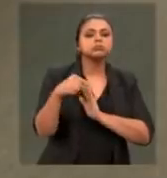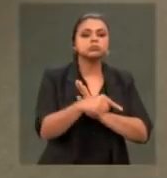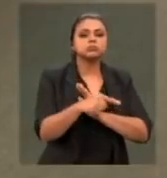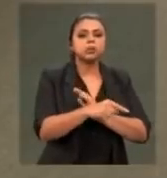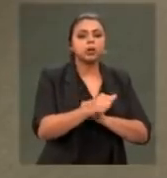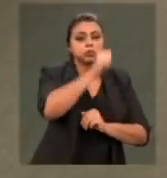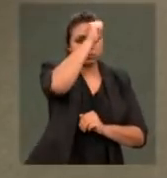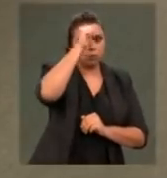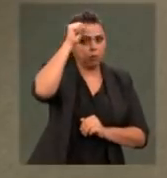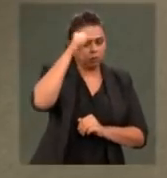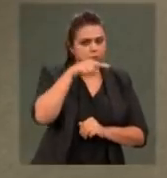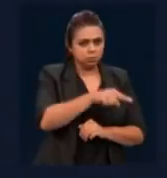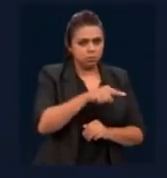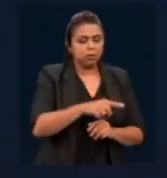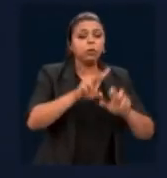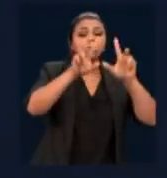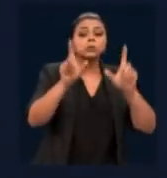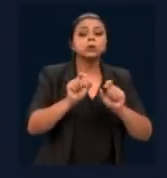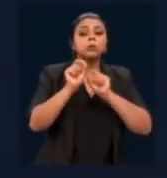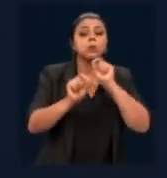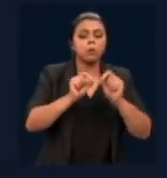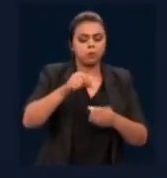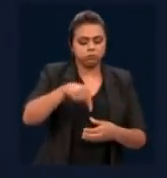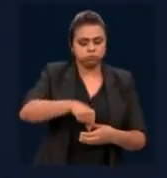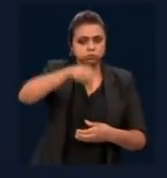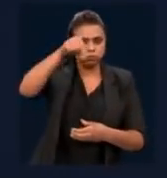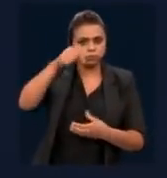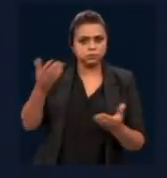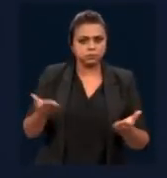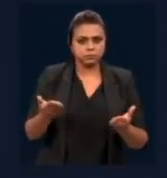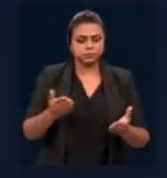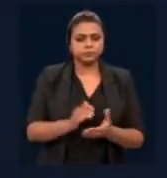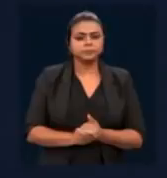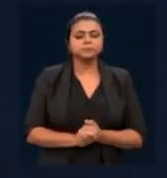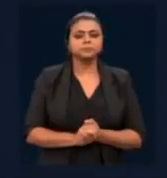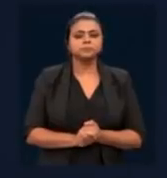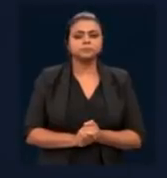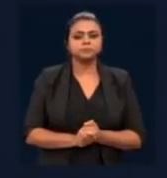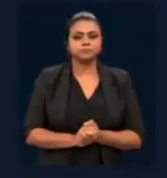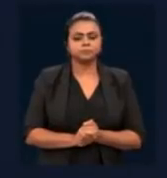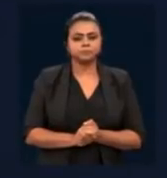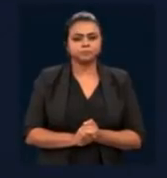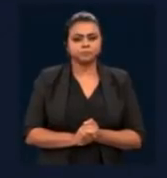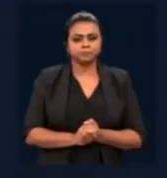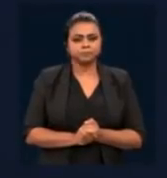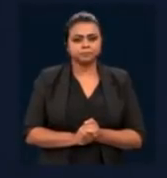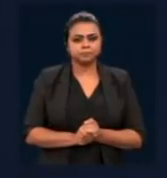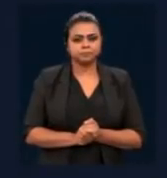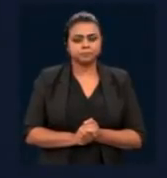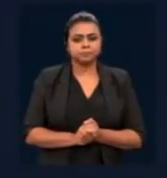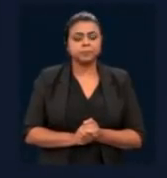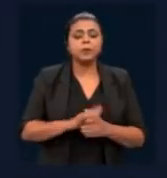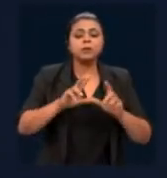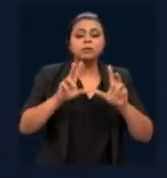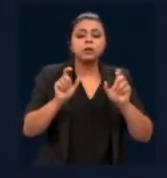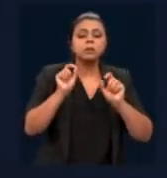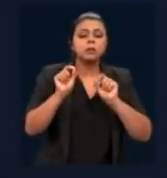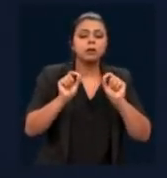andré moreira e o tema da sua pergunta eu vou sortear agora a